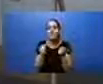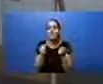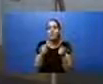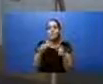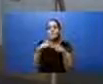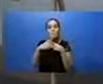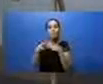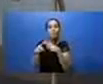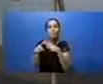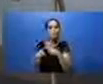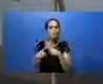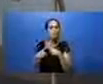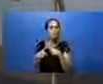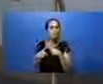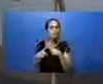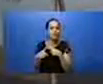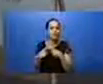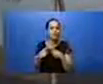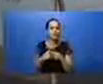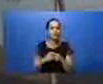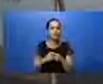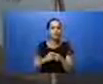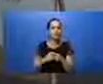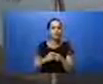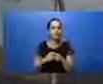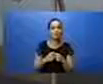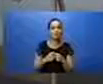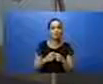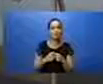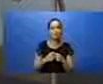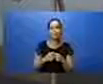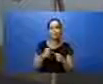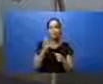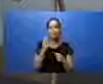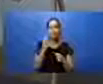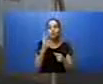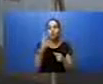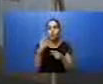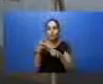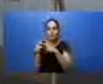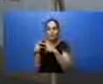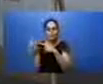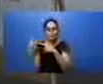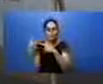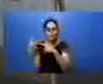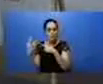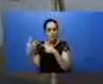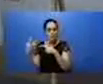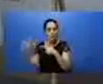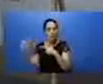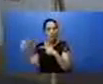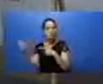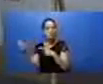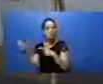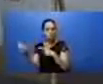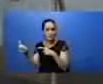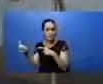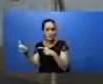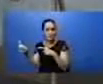multiplica os dois denominadores. 2 vezes 3, 6. Usa um todo